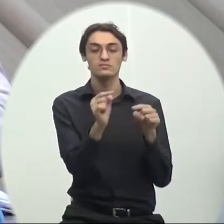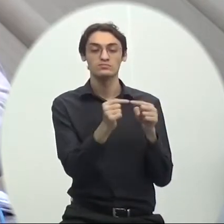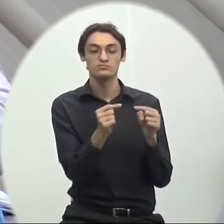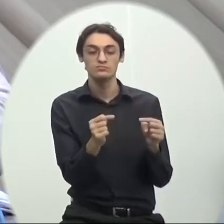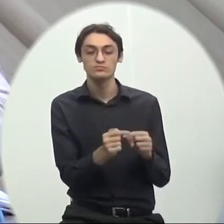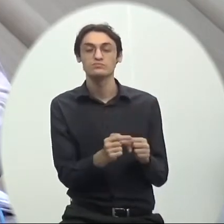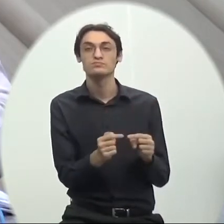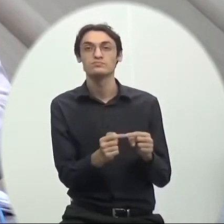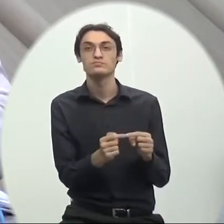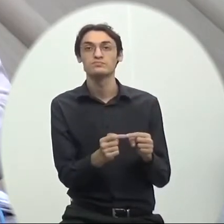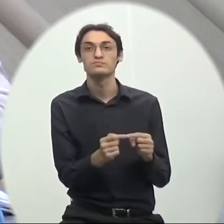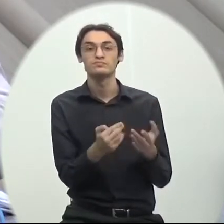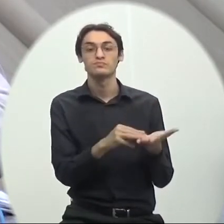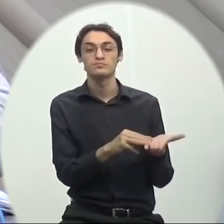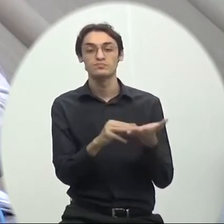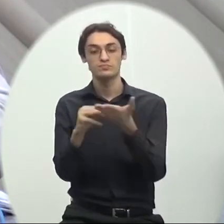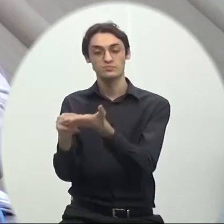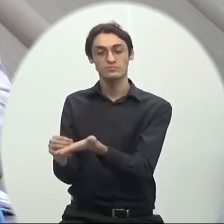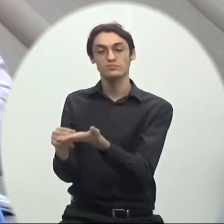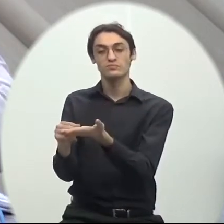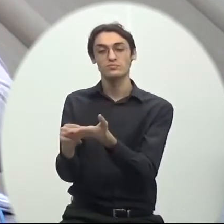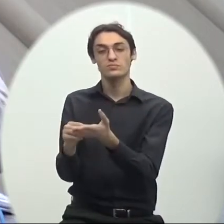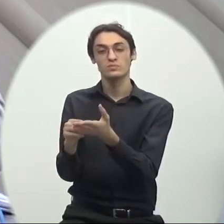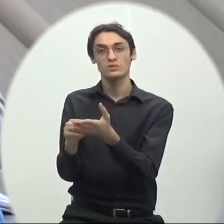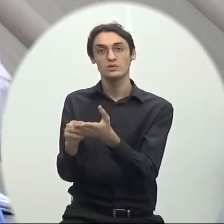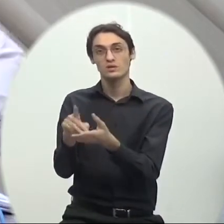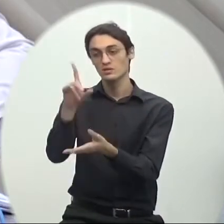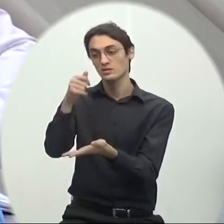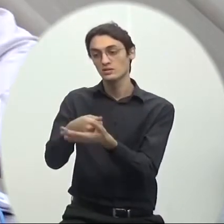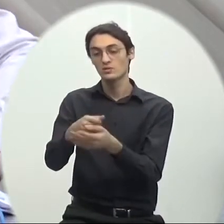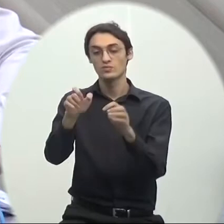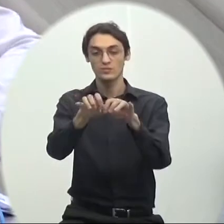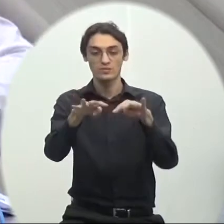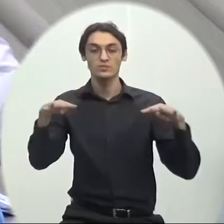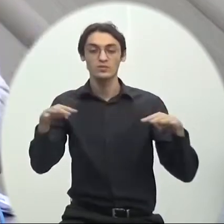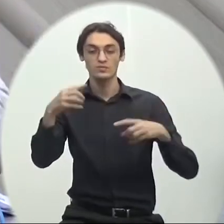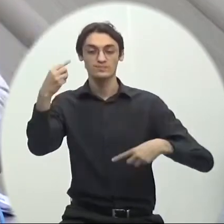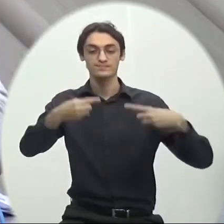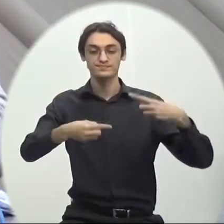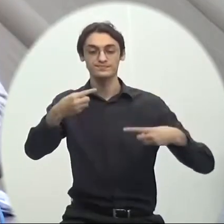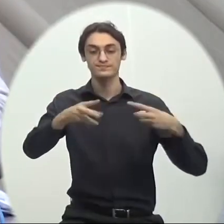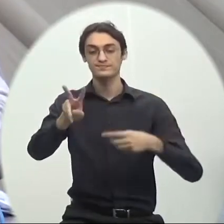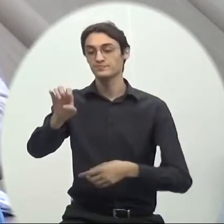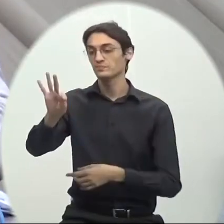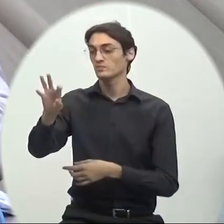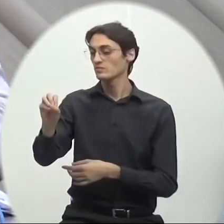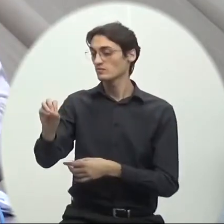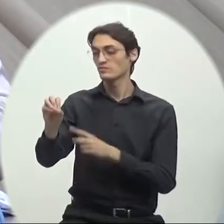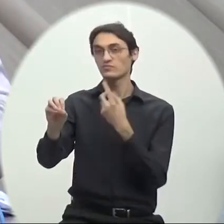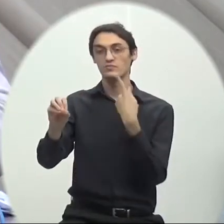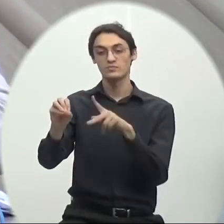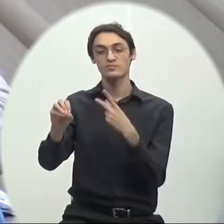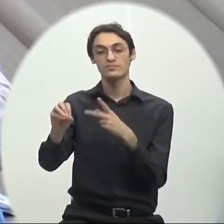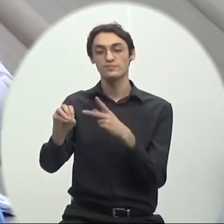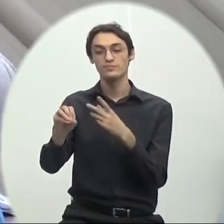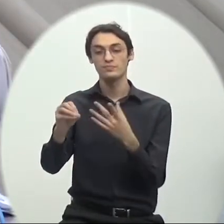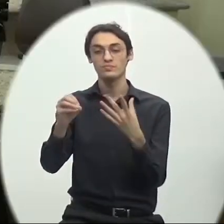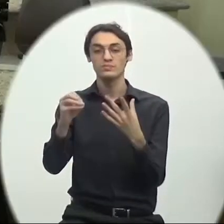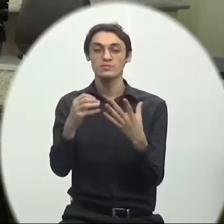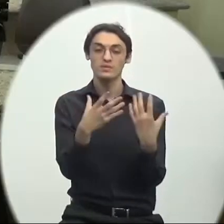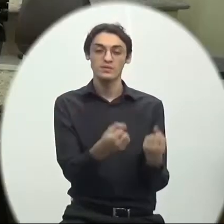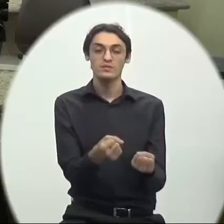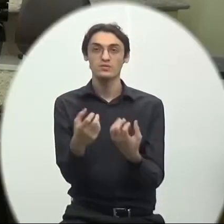constitucionalidade, encaminhando-se à deliberação em plenário. Em discussão, então, o veto total aposto